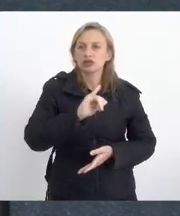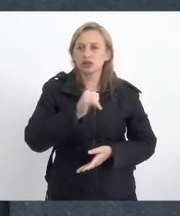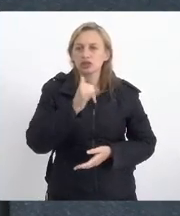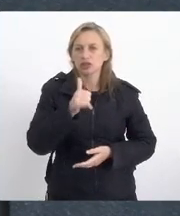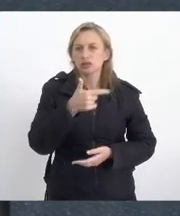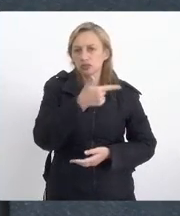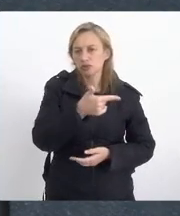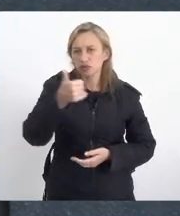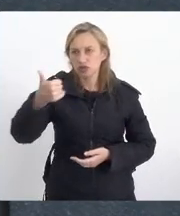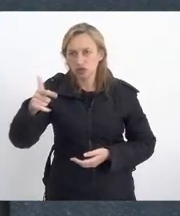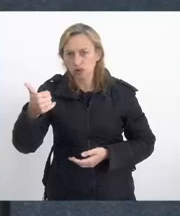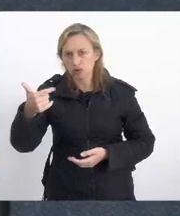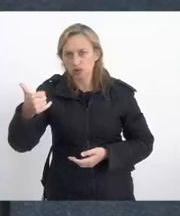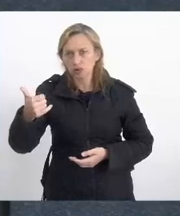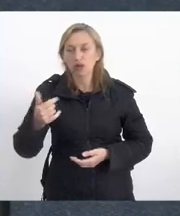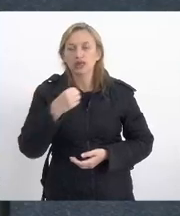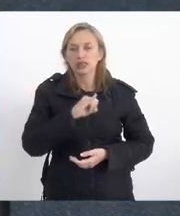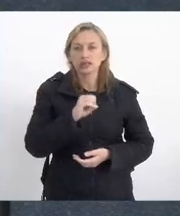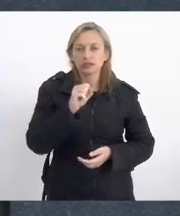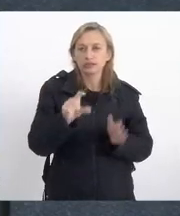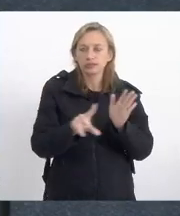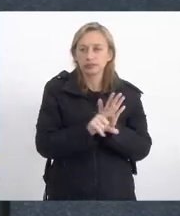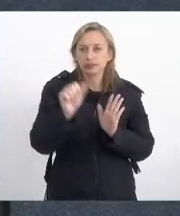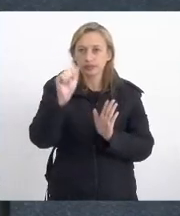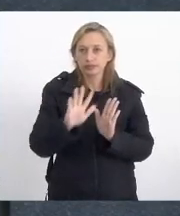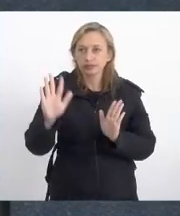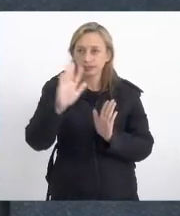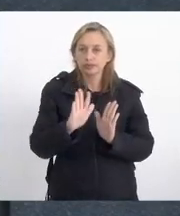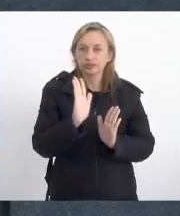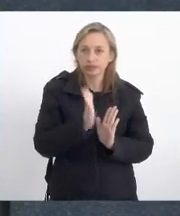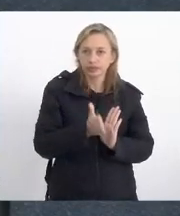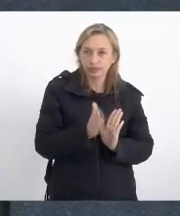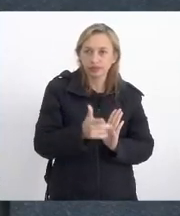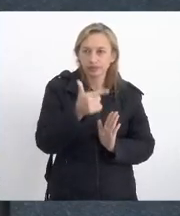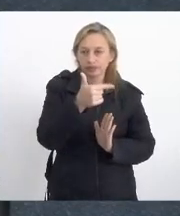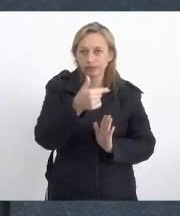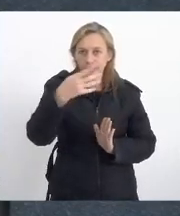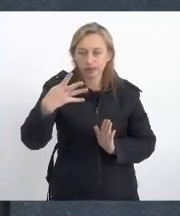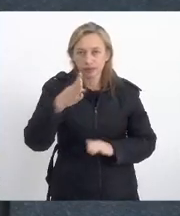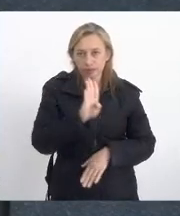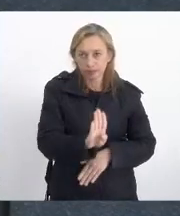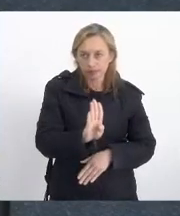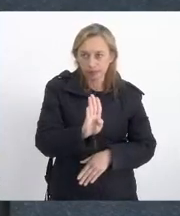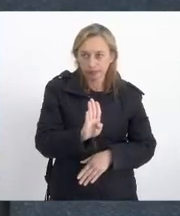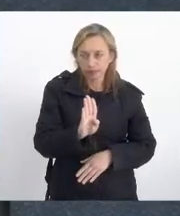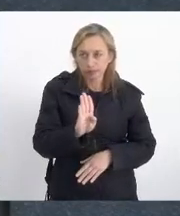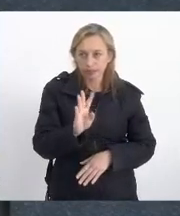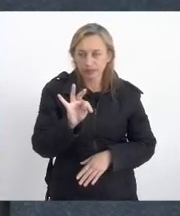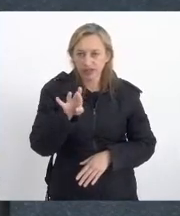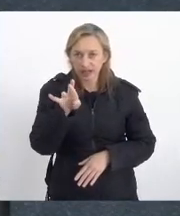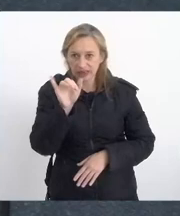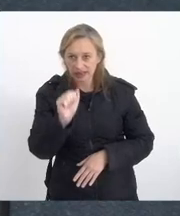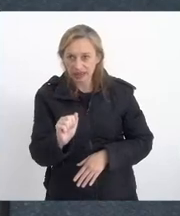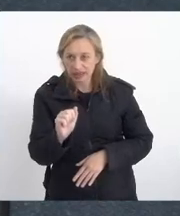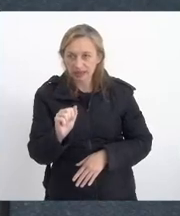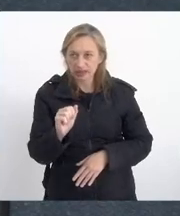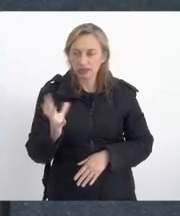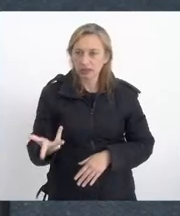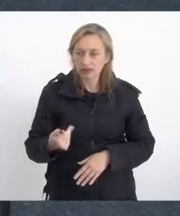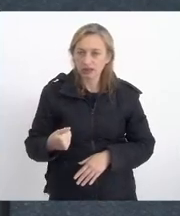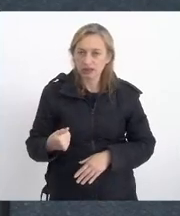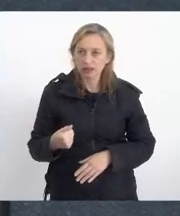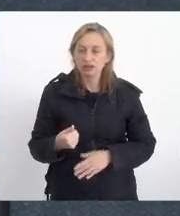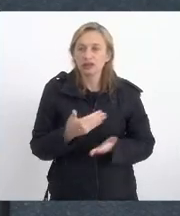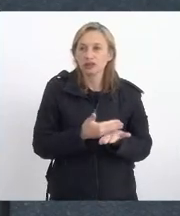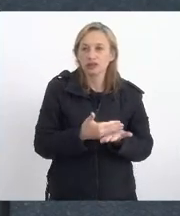2022, se a lei geral já previa no 24B que essa integralidade e paridade deveria ser aplicada desde